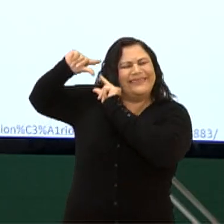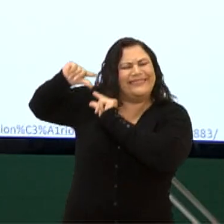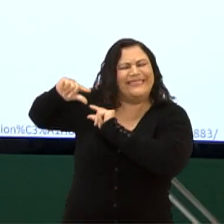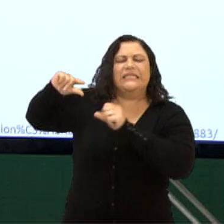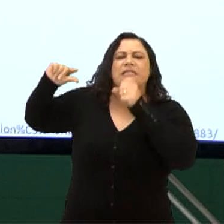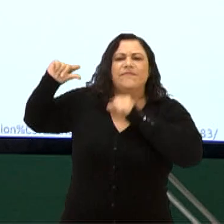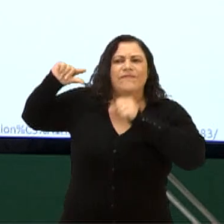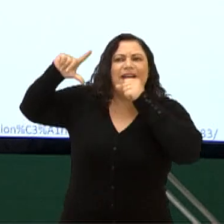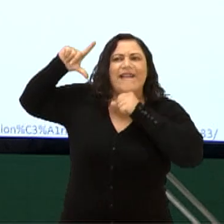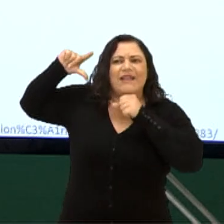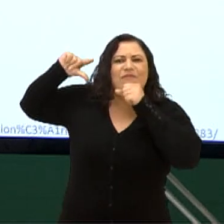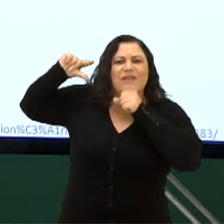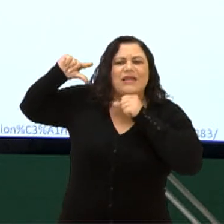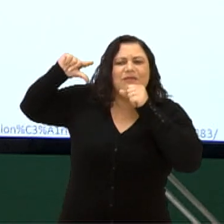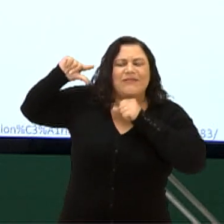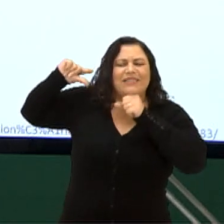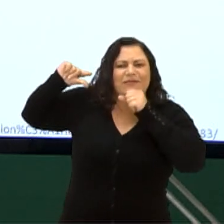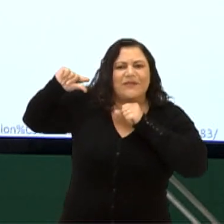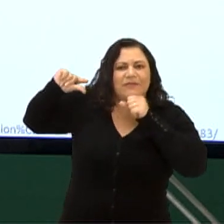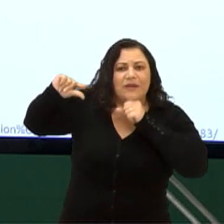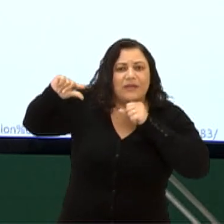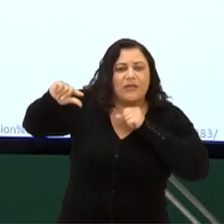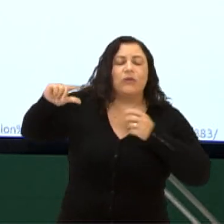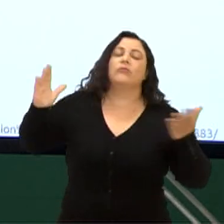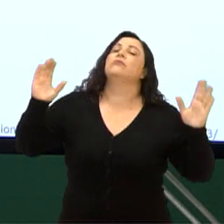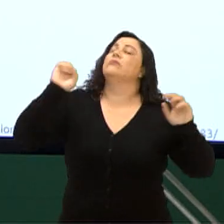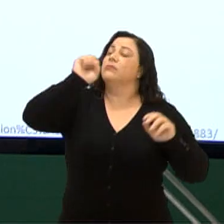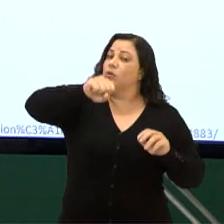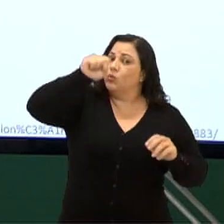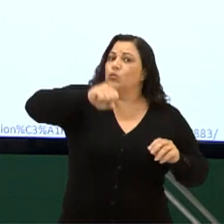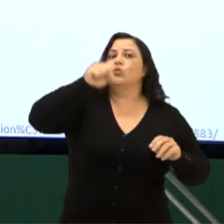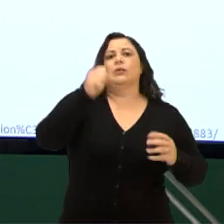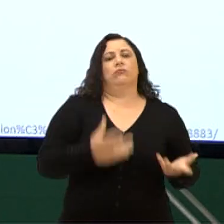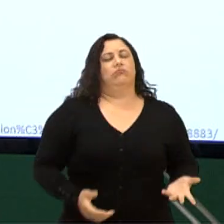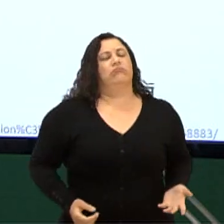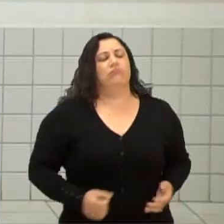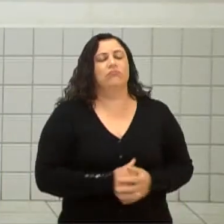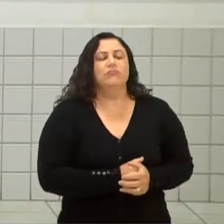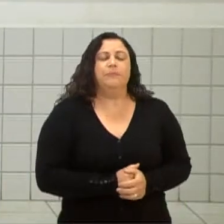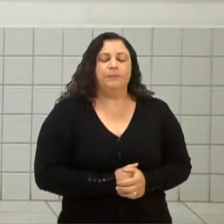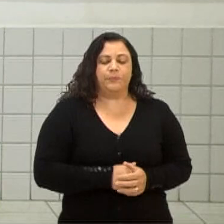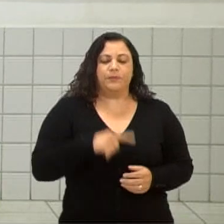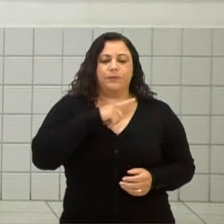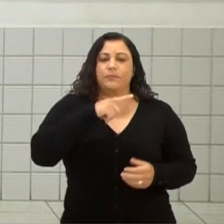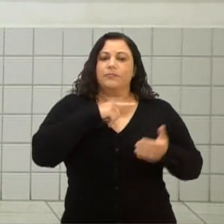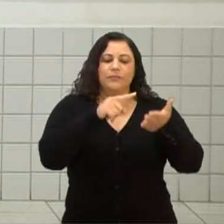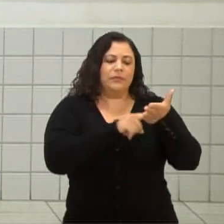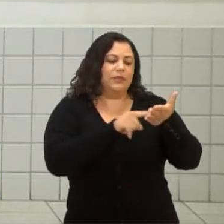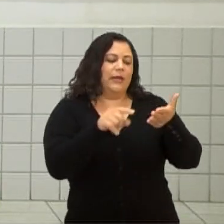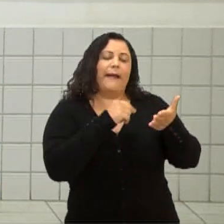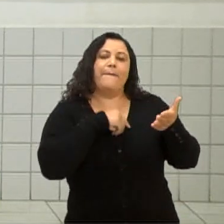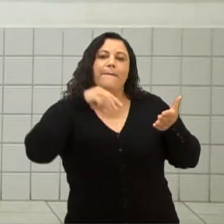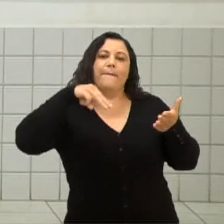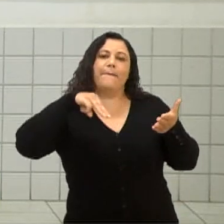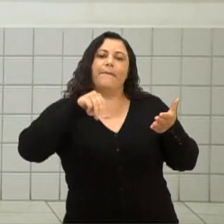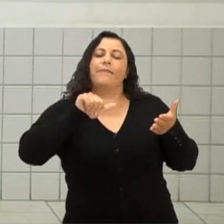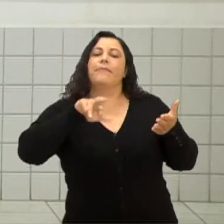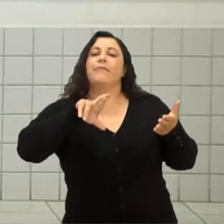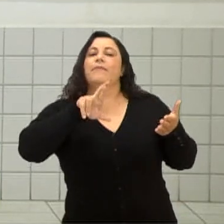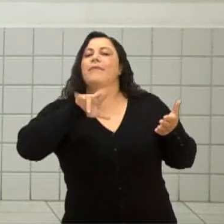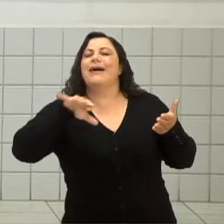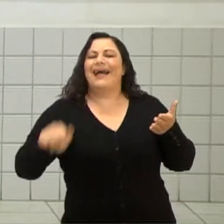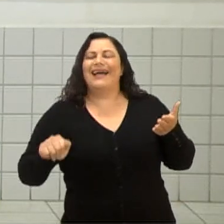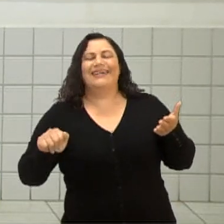pouco dessas células ciliadas. Quem perguntou foi o Cauã. E outras perguntas. Aqui tem a Maria Eduarda Moro, do Colégio Emílio de Menezes,